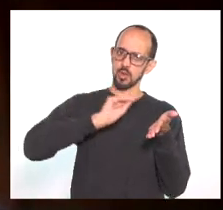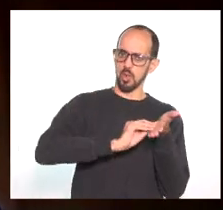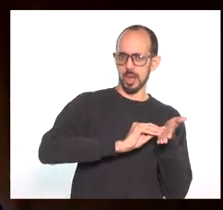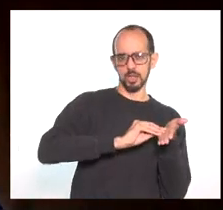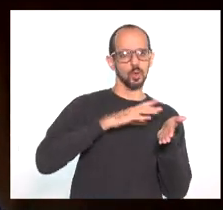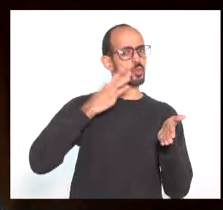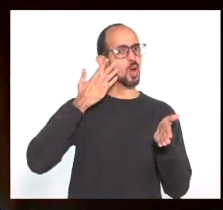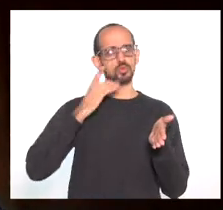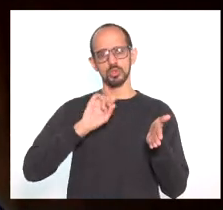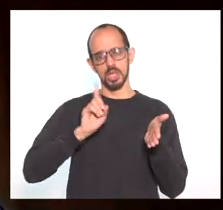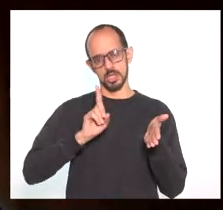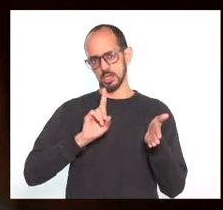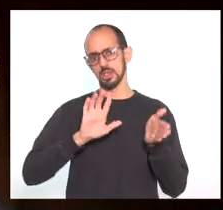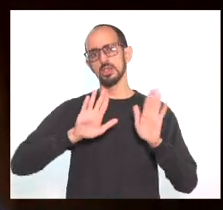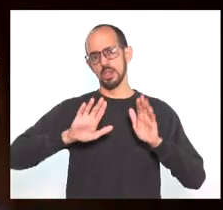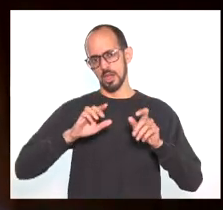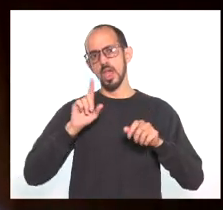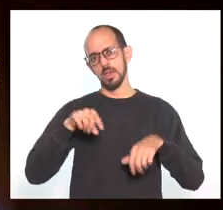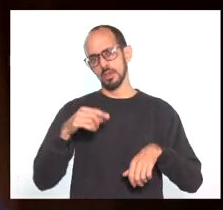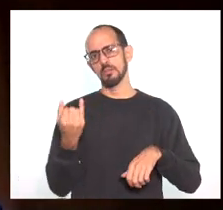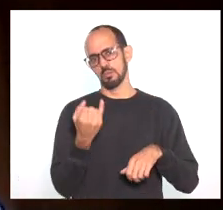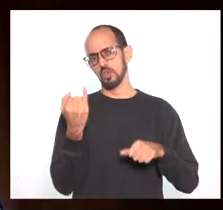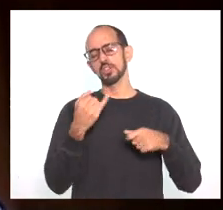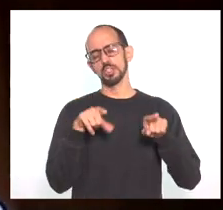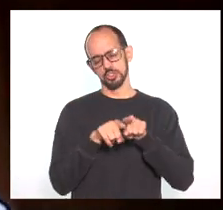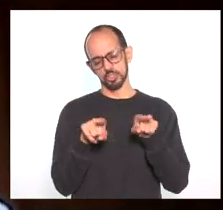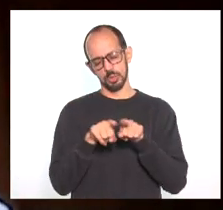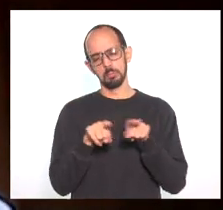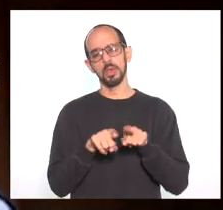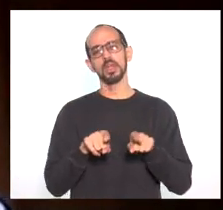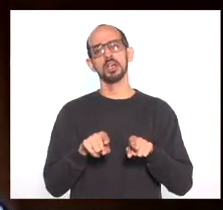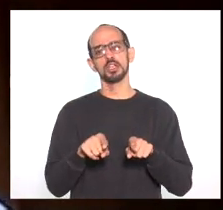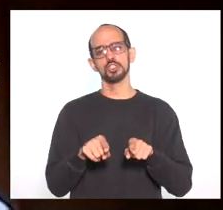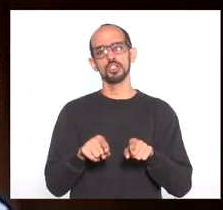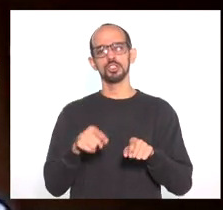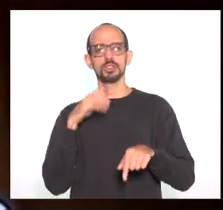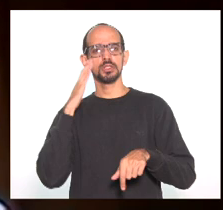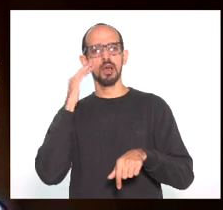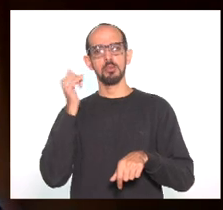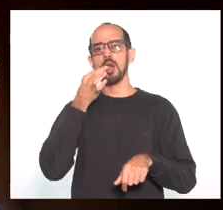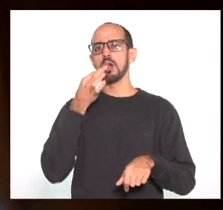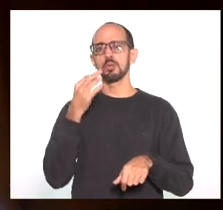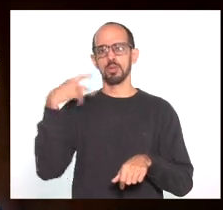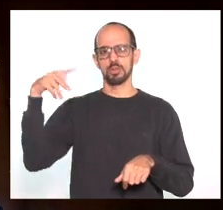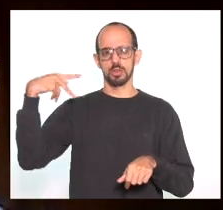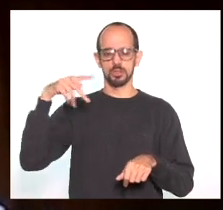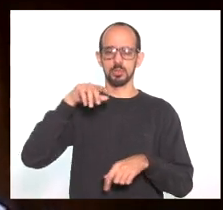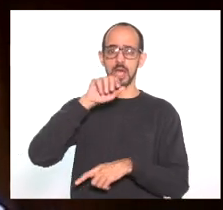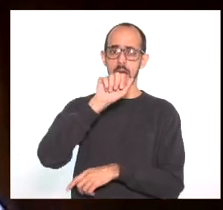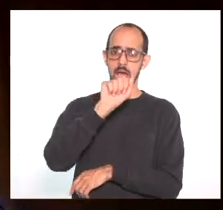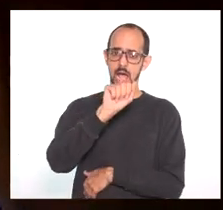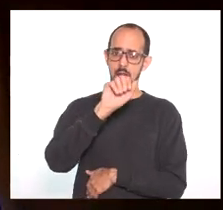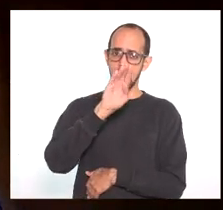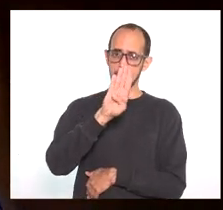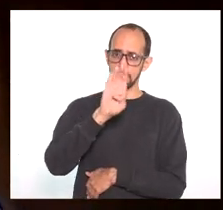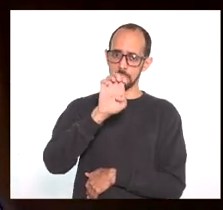as entidades que nós vamos chamar para ouvir. Até porque essa mesma BEP, como nós